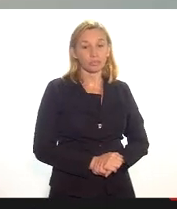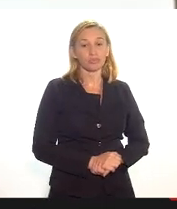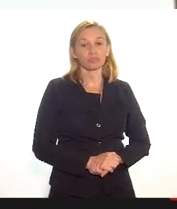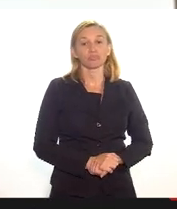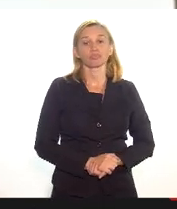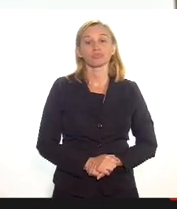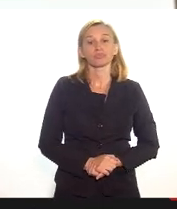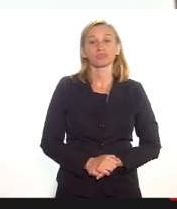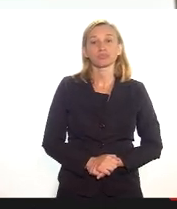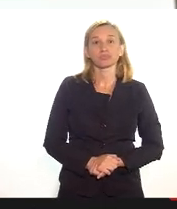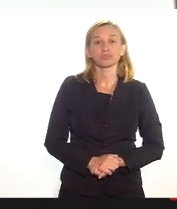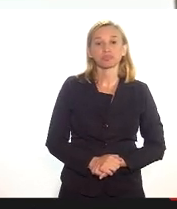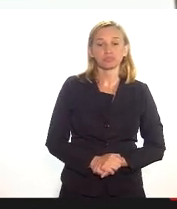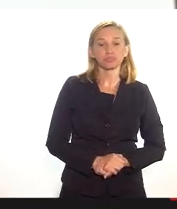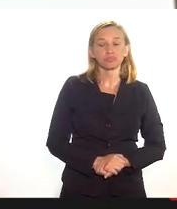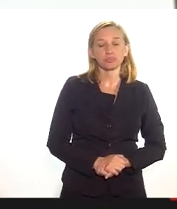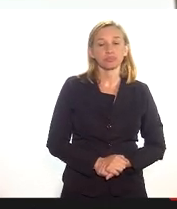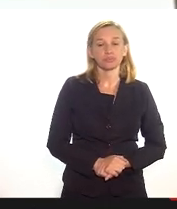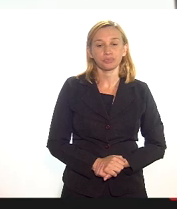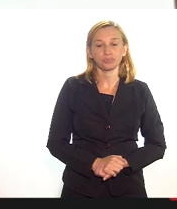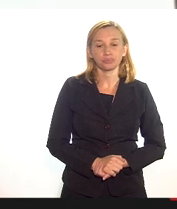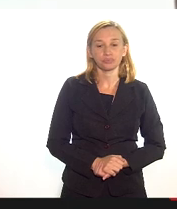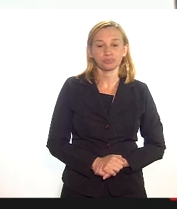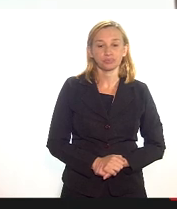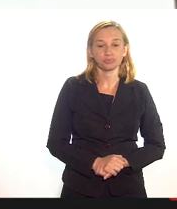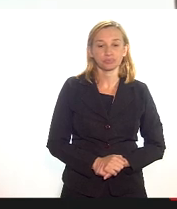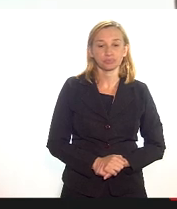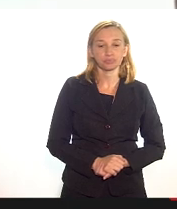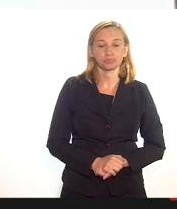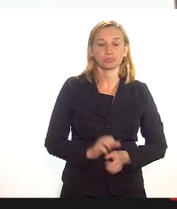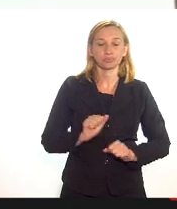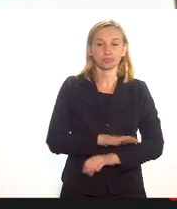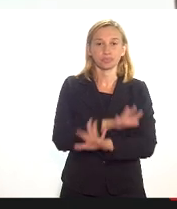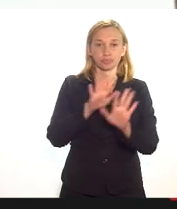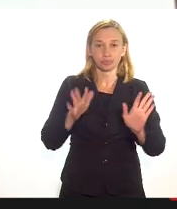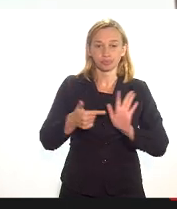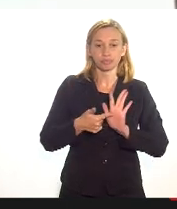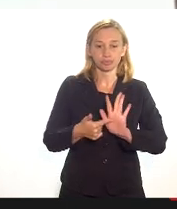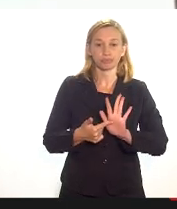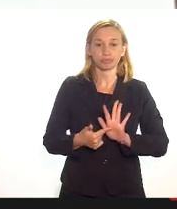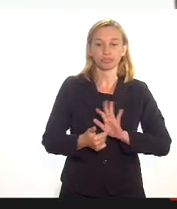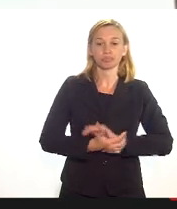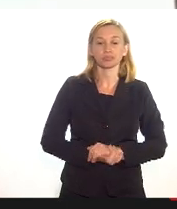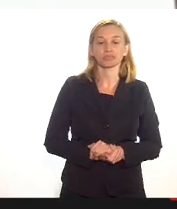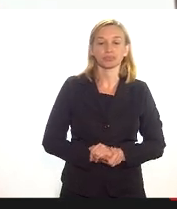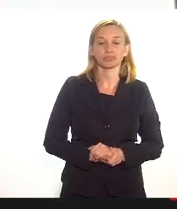A alimentação é publicizada e transparente.